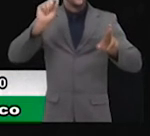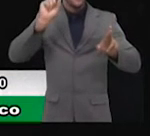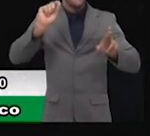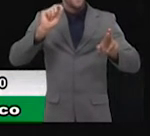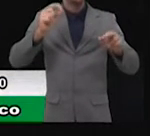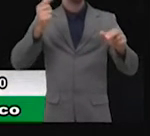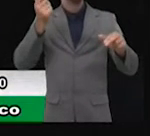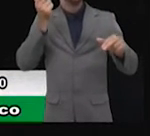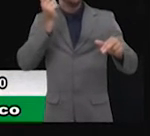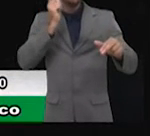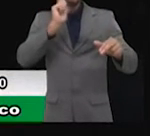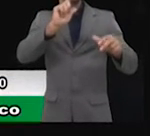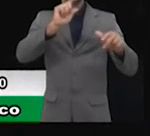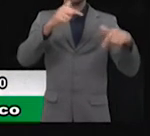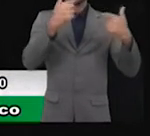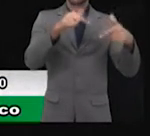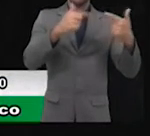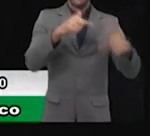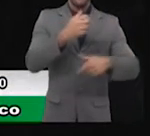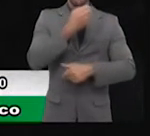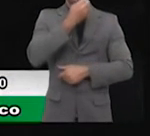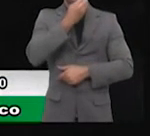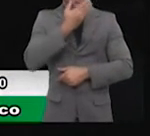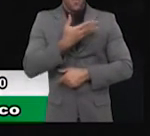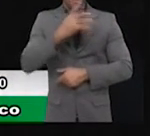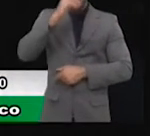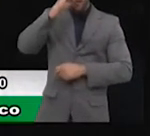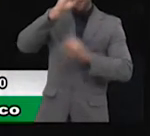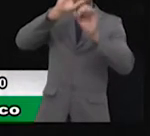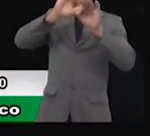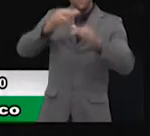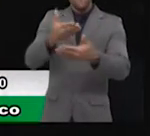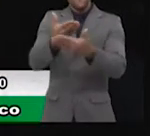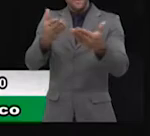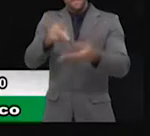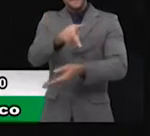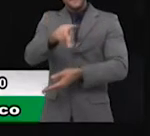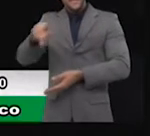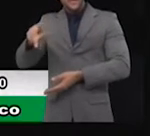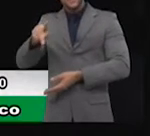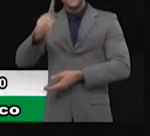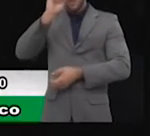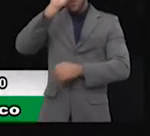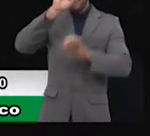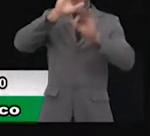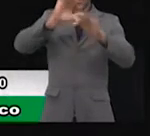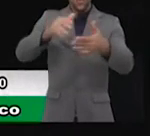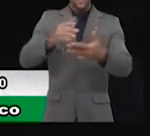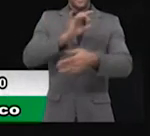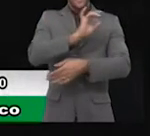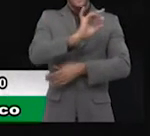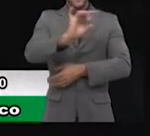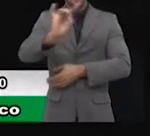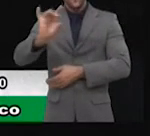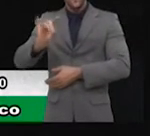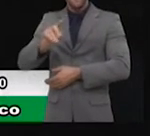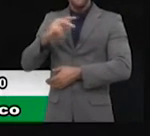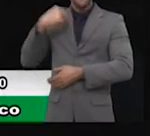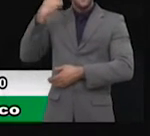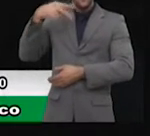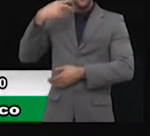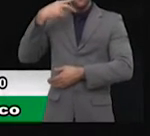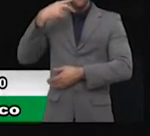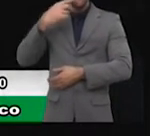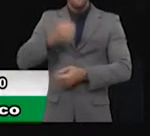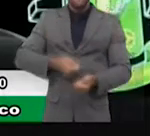bom trabalho. Presidente, que Deus abençoe o senhor. Vereadores, que Deus abençoe a cada um de nós e um feliz ano novo.